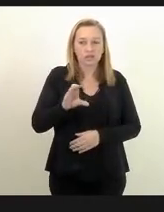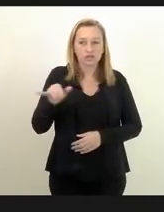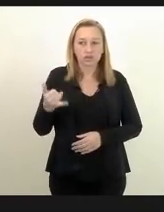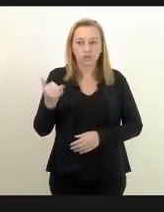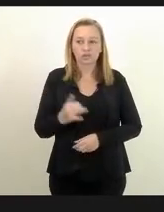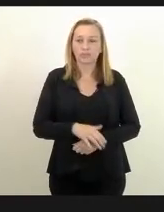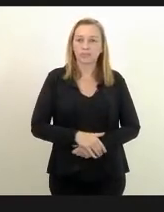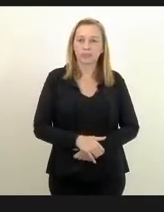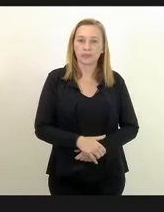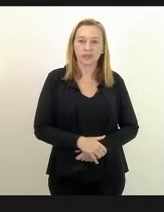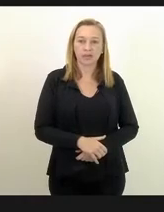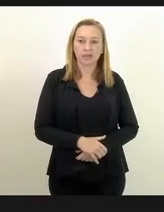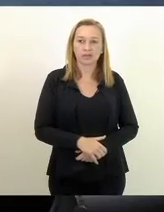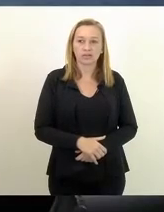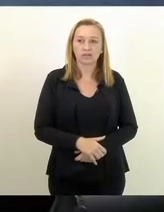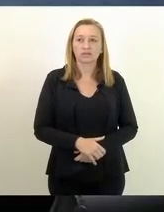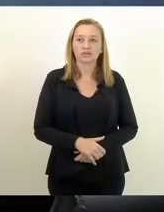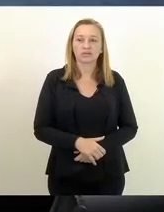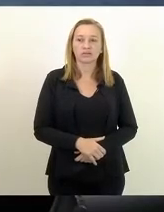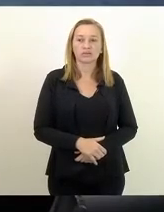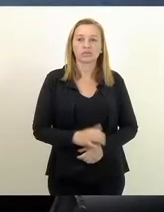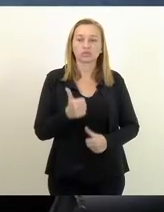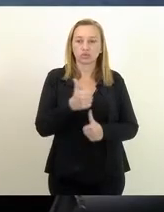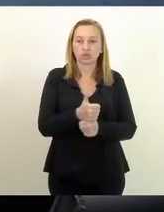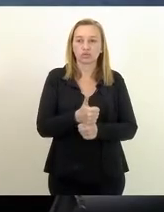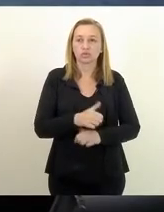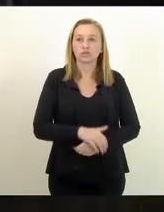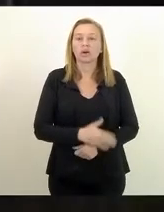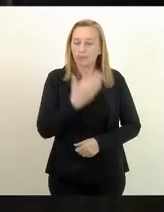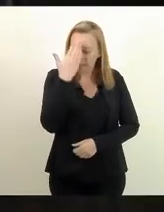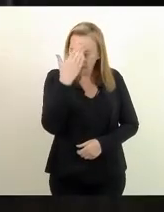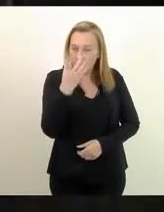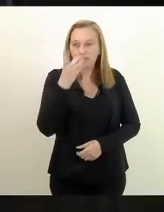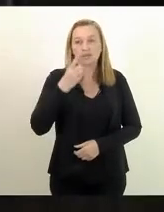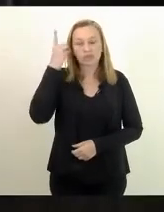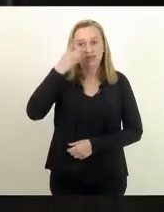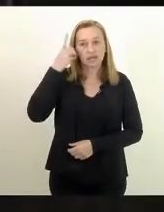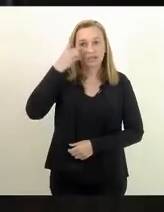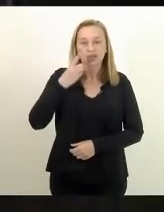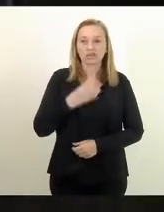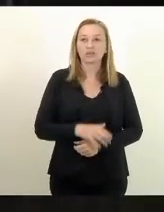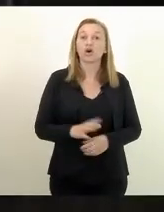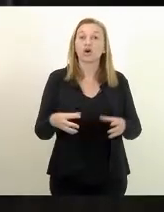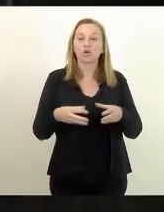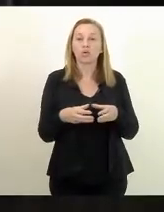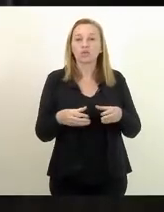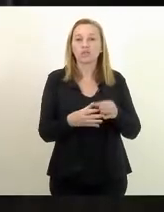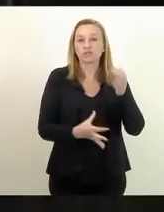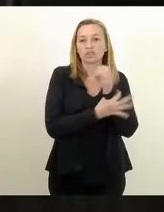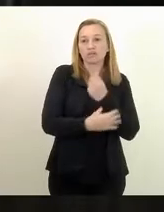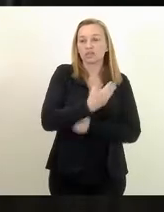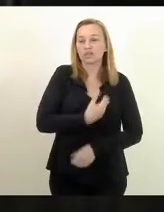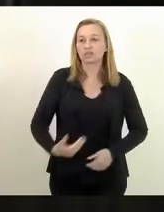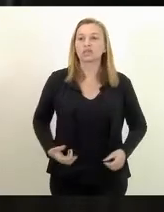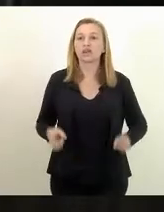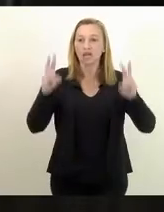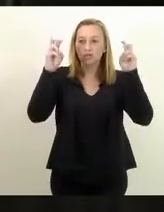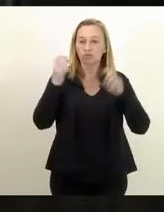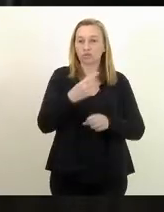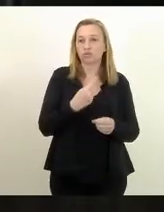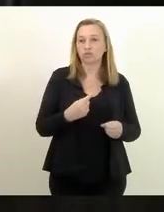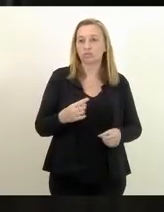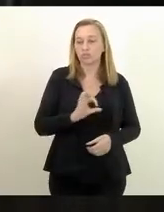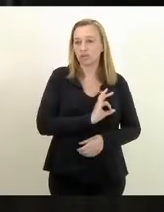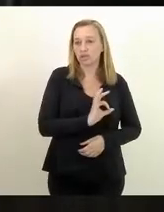de substitutivo. Obrigada, deputada. Pela Comissão de Segurança Pública e Assuntos de Polícia,